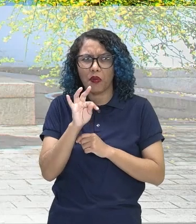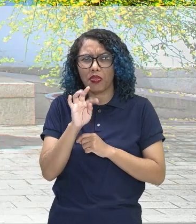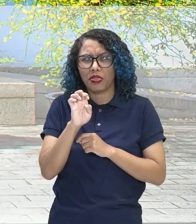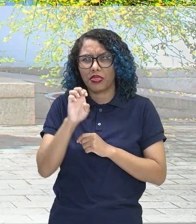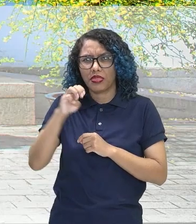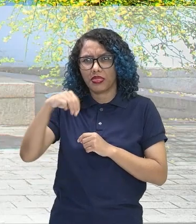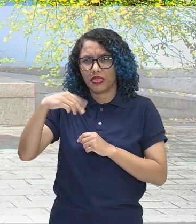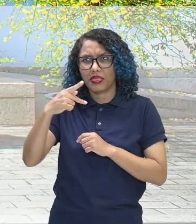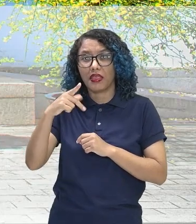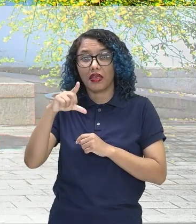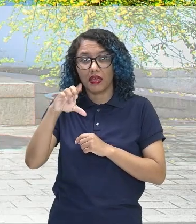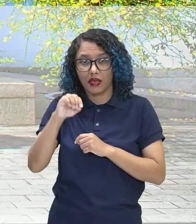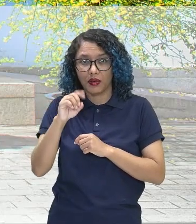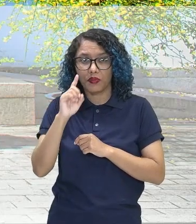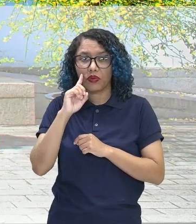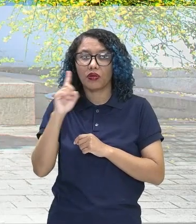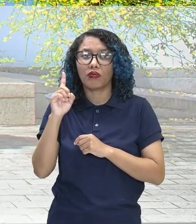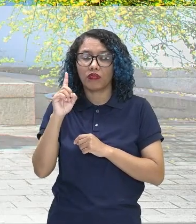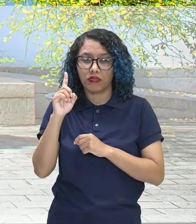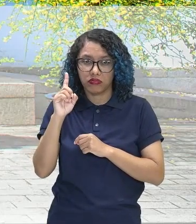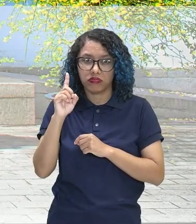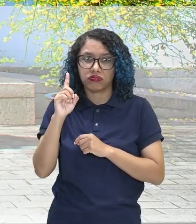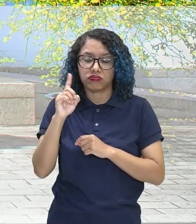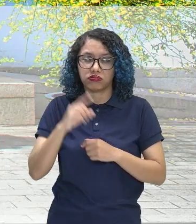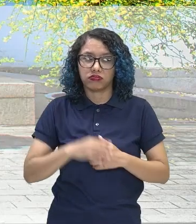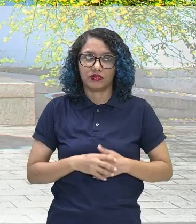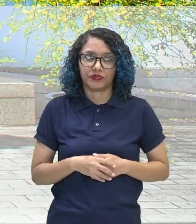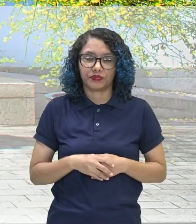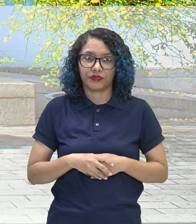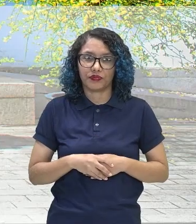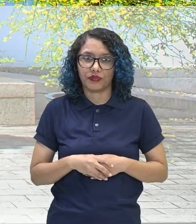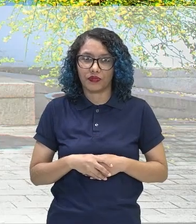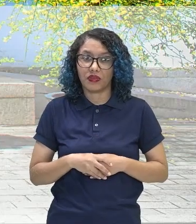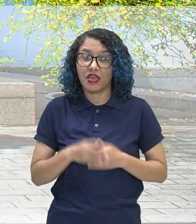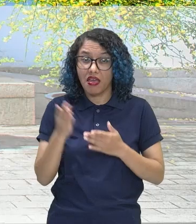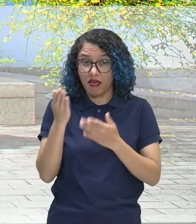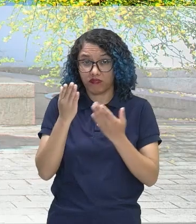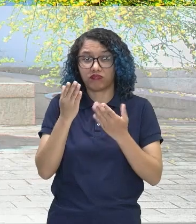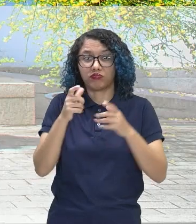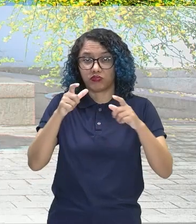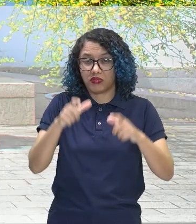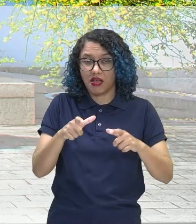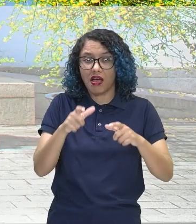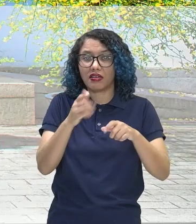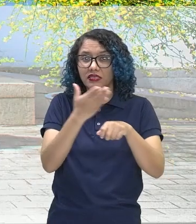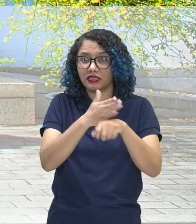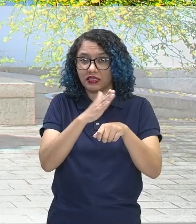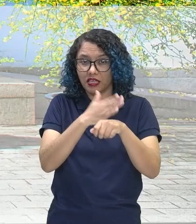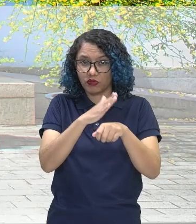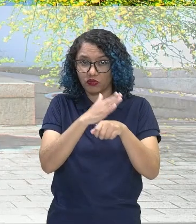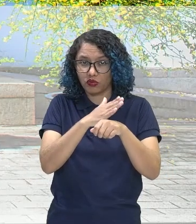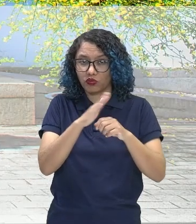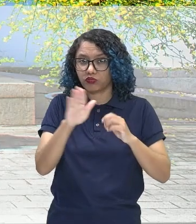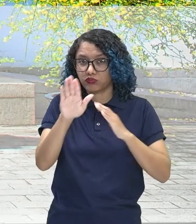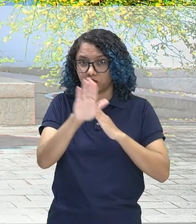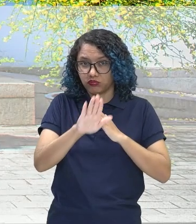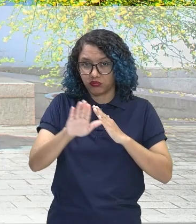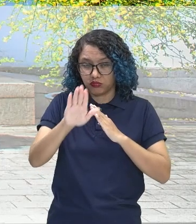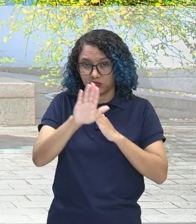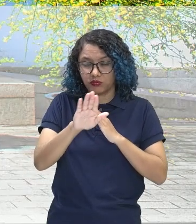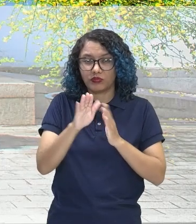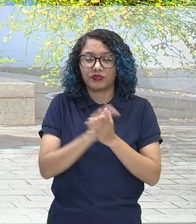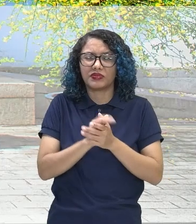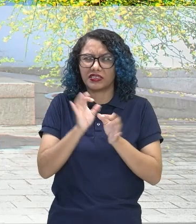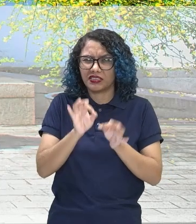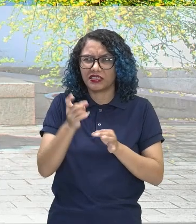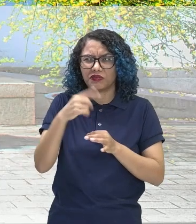nós estamos aqui num templo de treinamento de Kung Fu. Tenho certeza que vocês já ouviram falar sobre o Kung